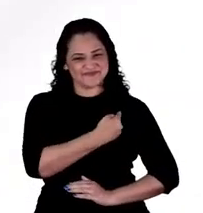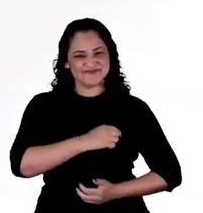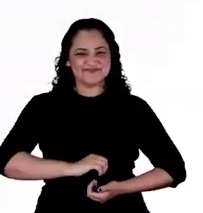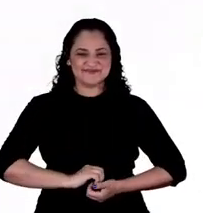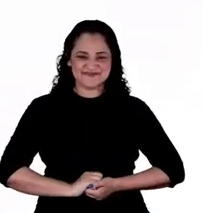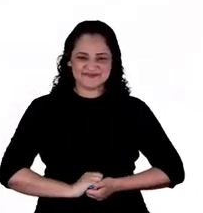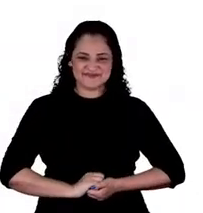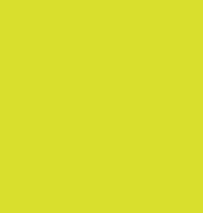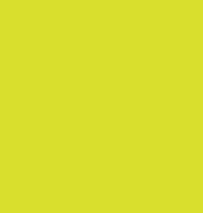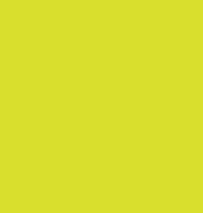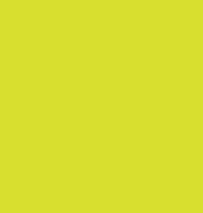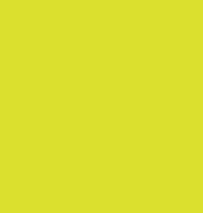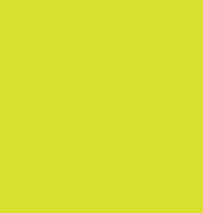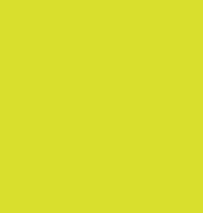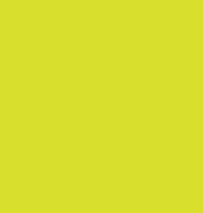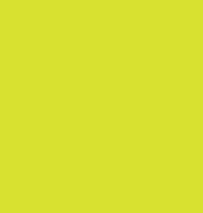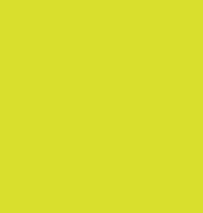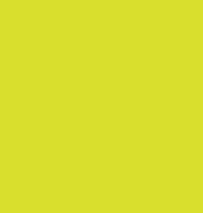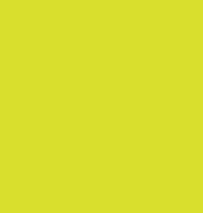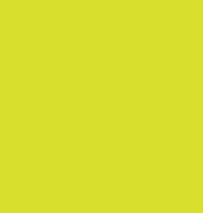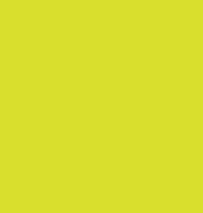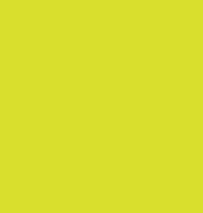que vem da gente